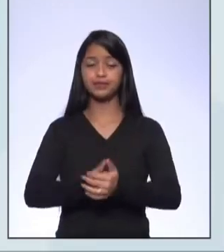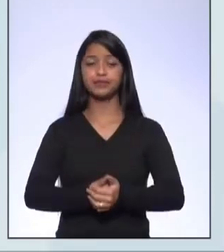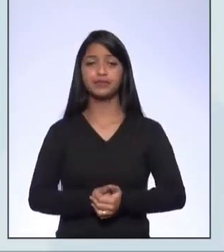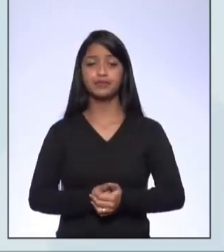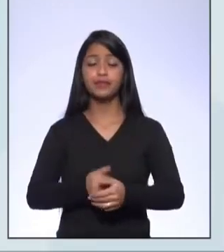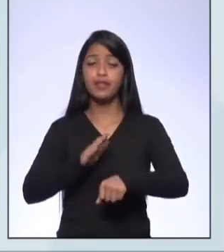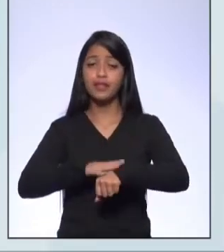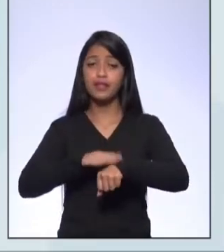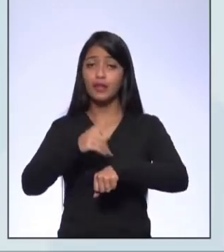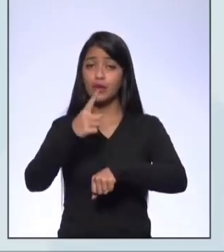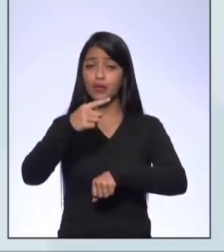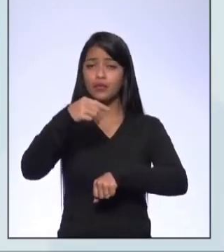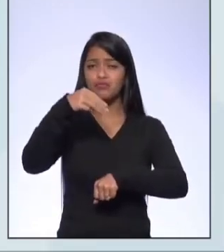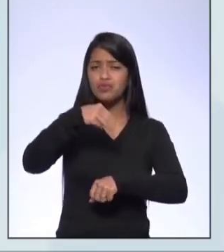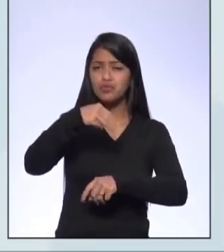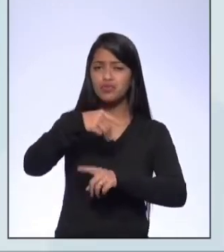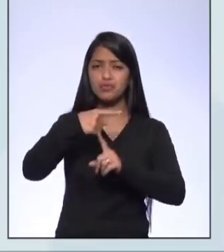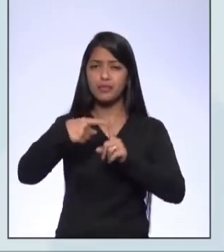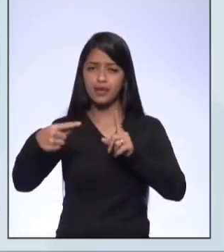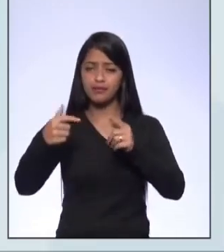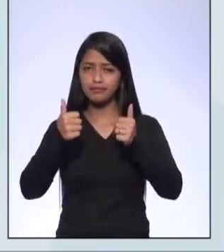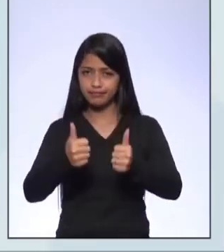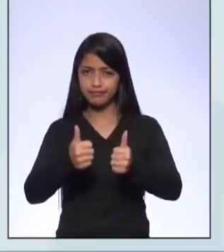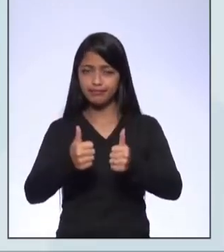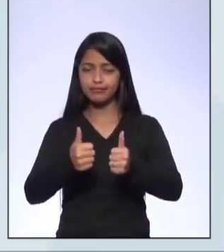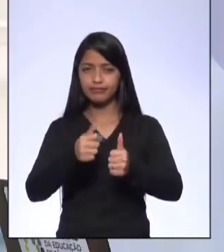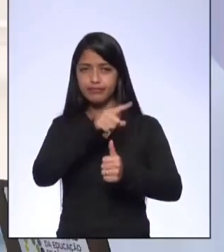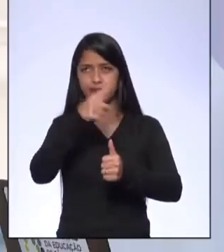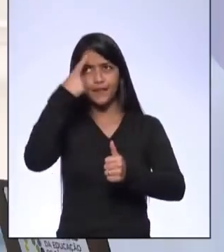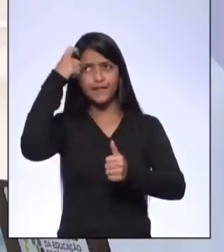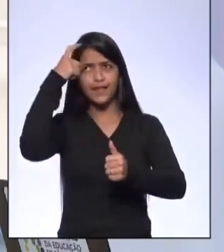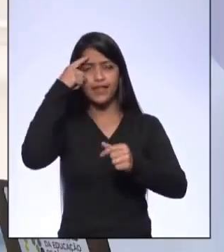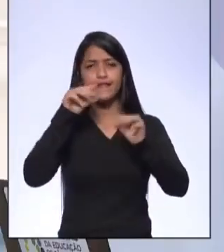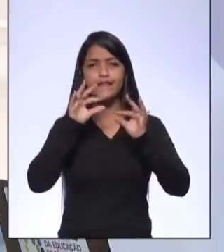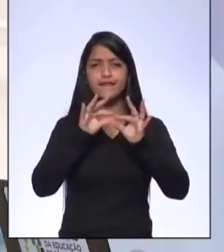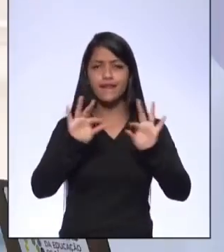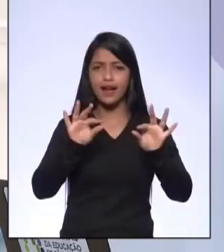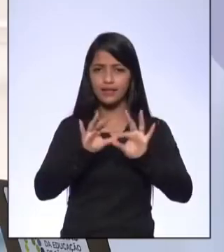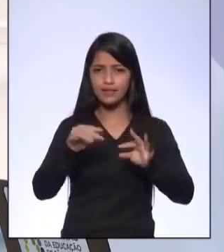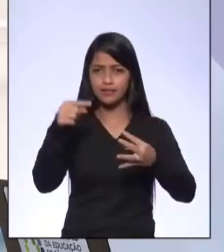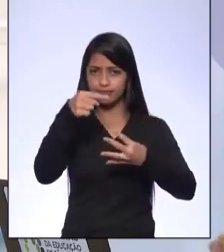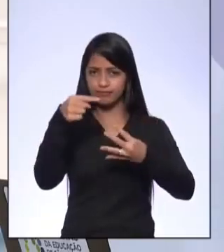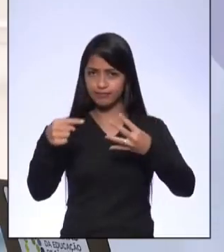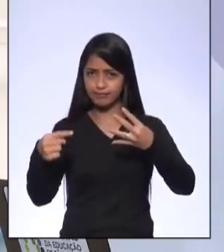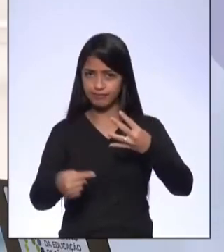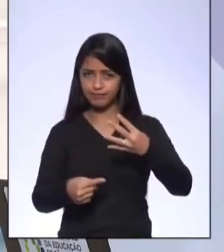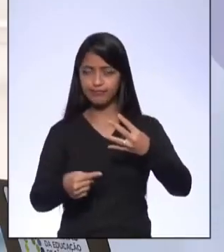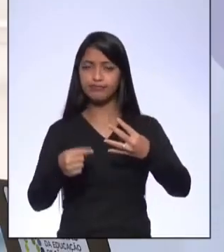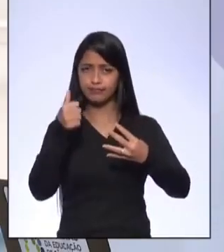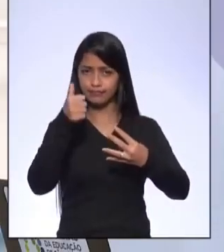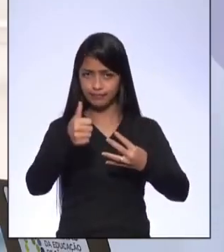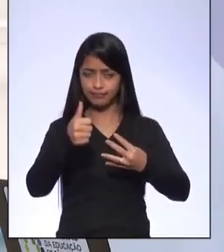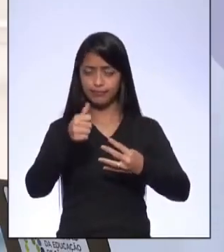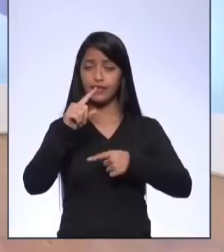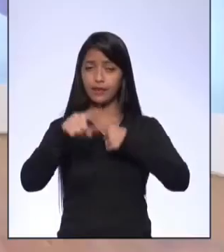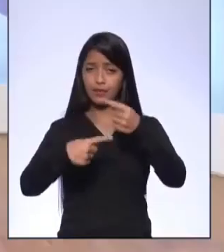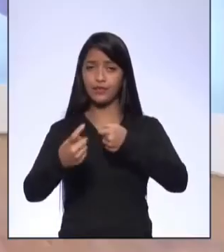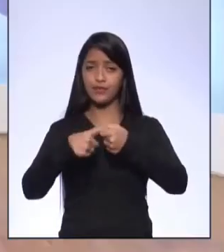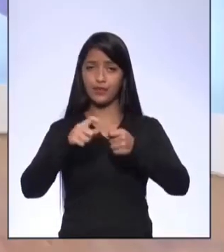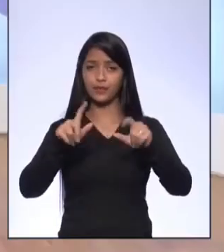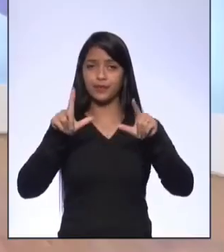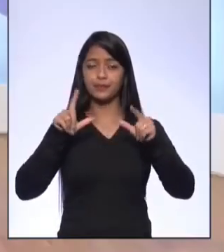aí 1 minuto e meio para criar frases com esses 4 objetos. Então lá daqui a pouco a gente já volta.